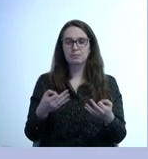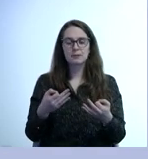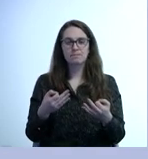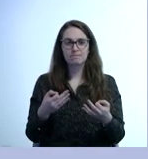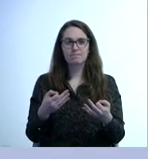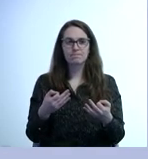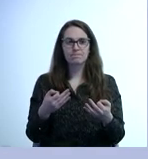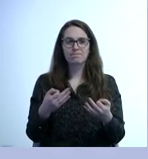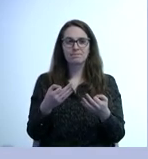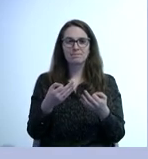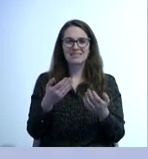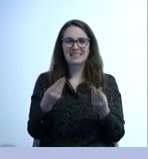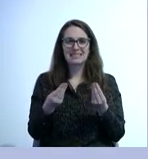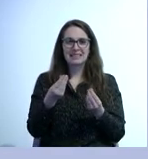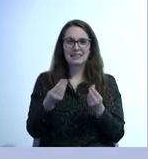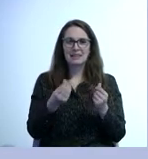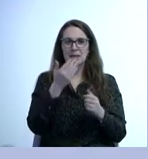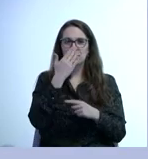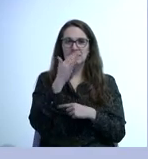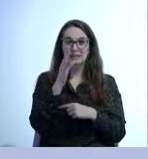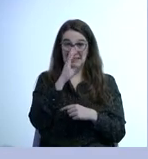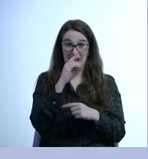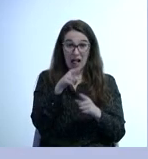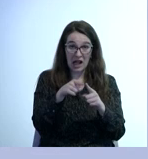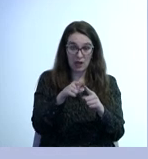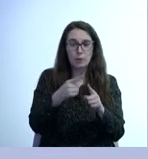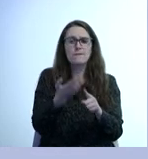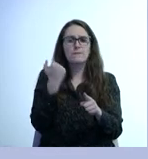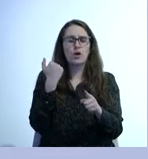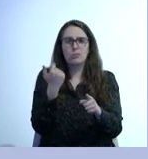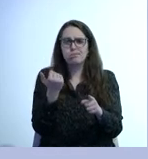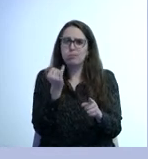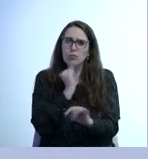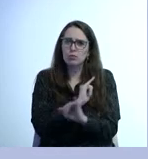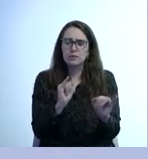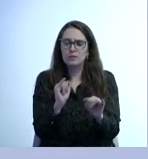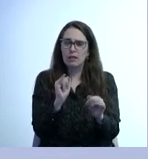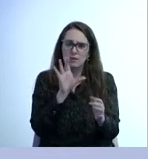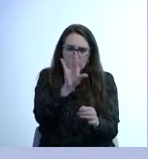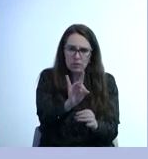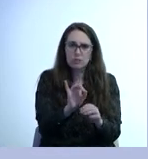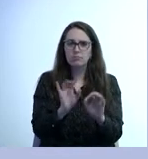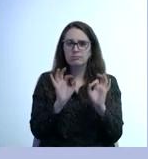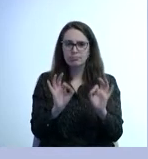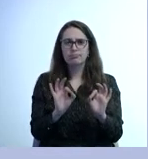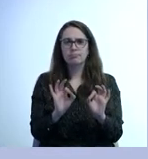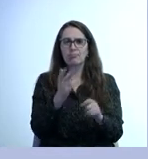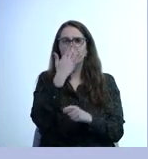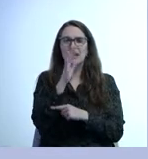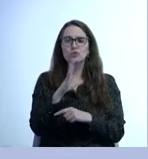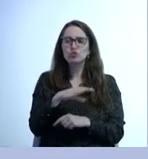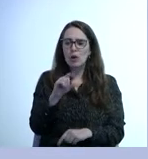de distanciamento brechtiano, em que João Luís já não é ele